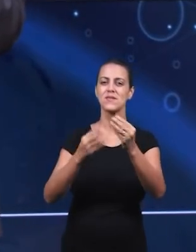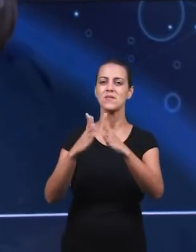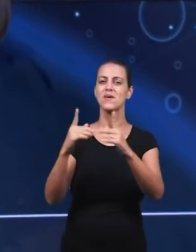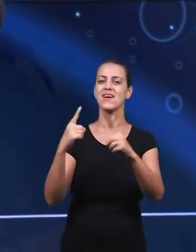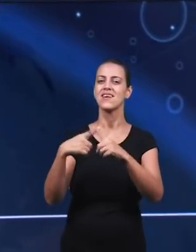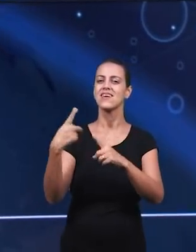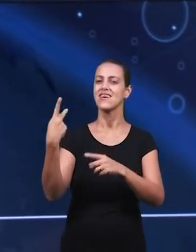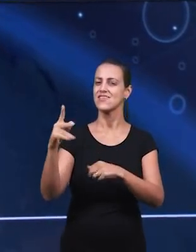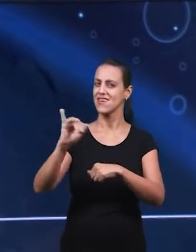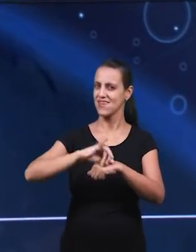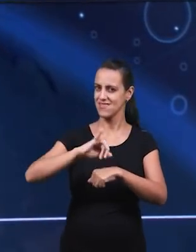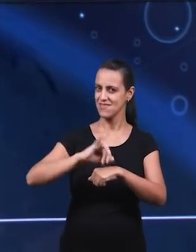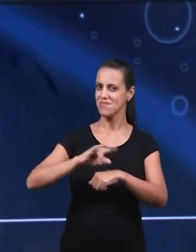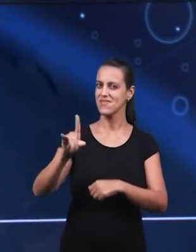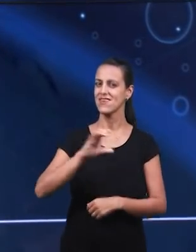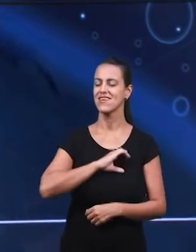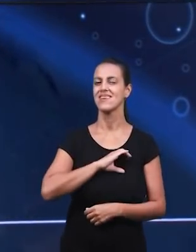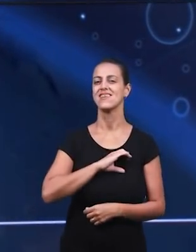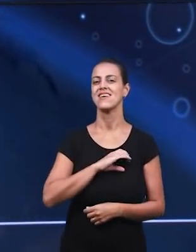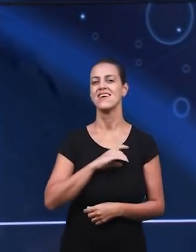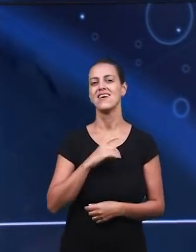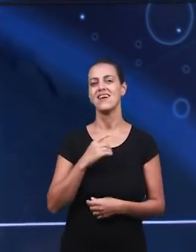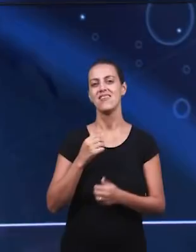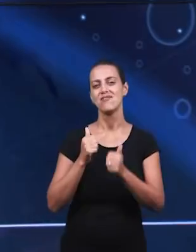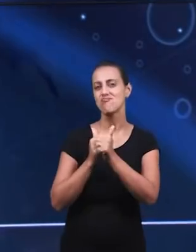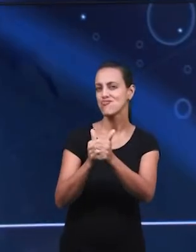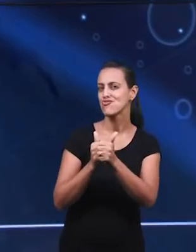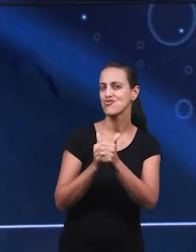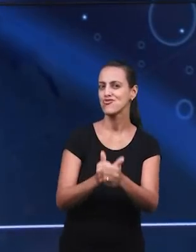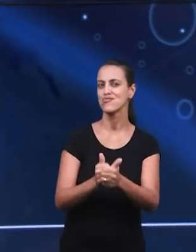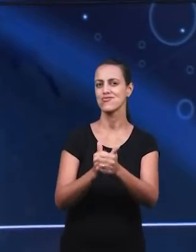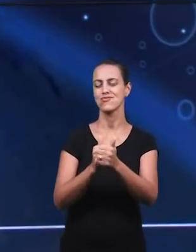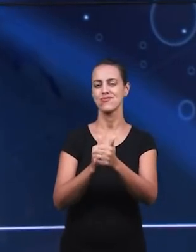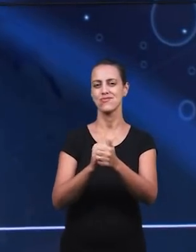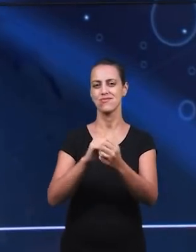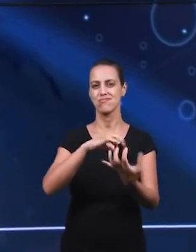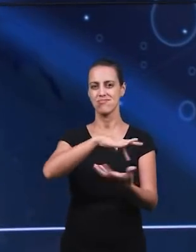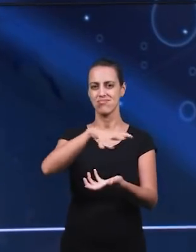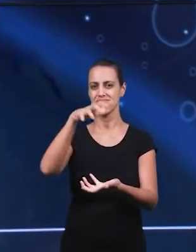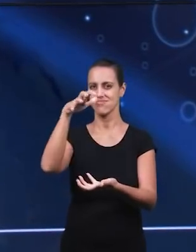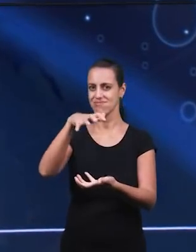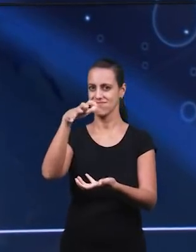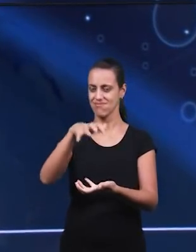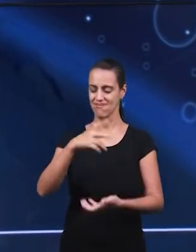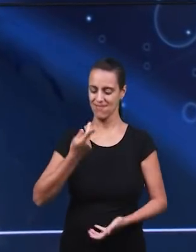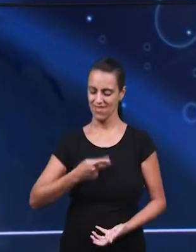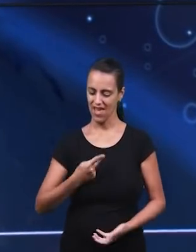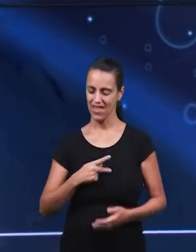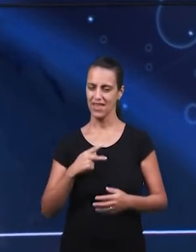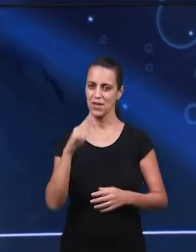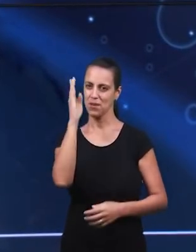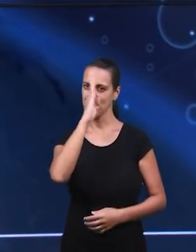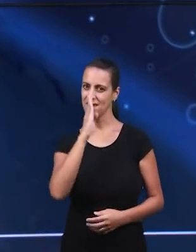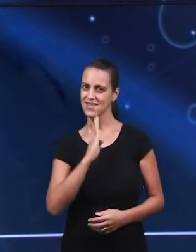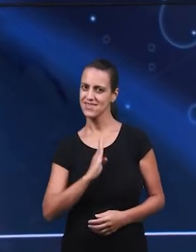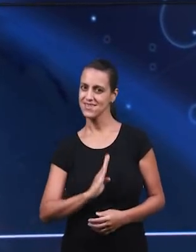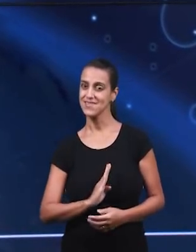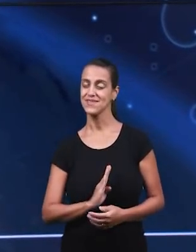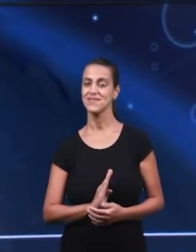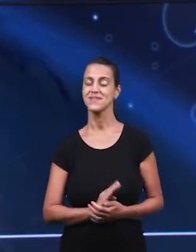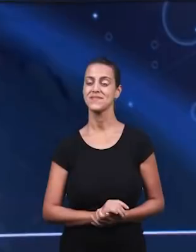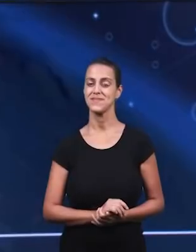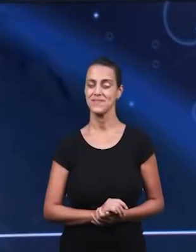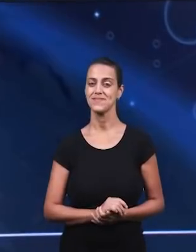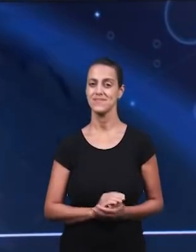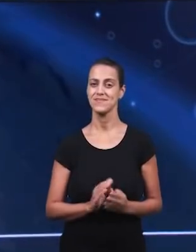em Ottawa acompanha as transmissões que são feitas a partir daqui do Brasil, da Igreja